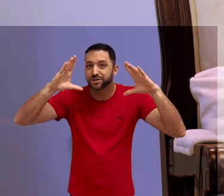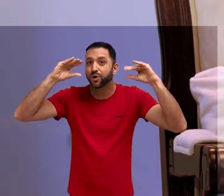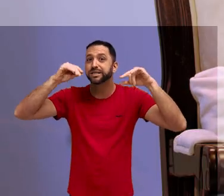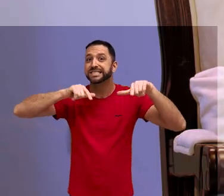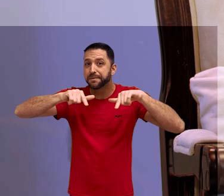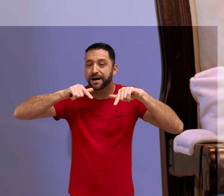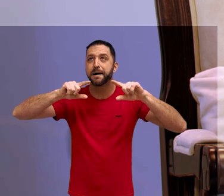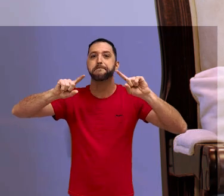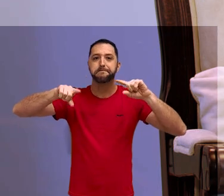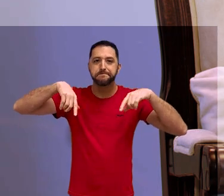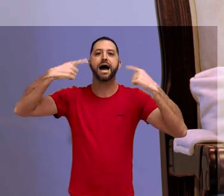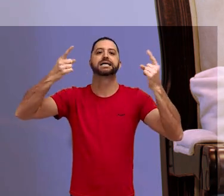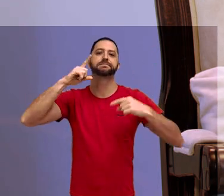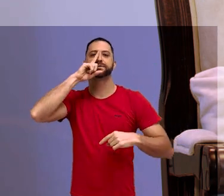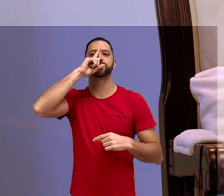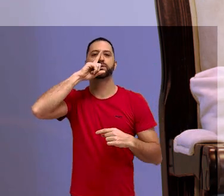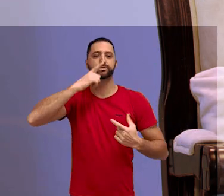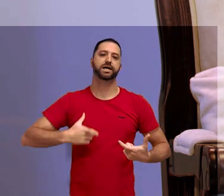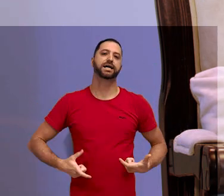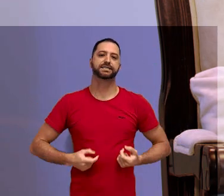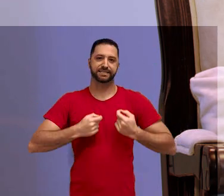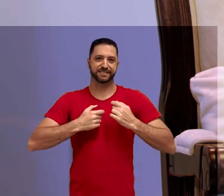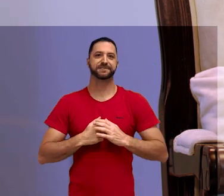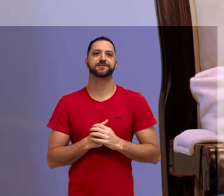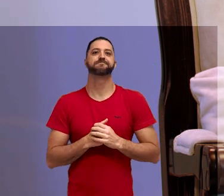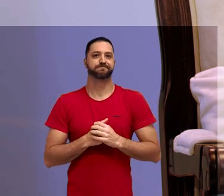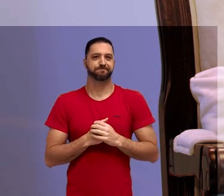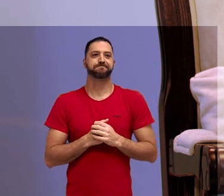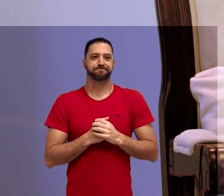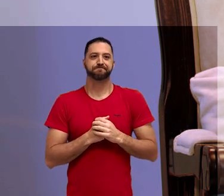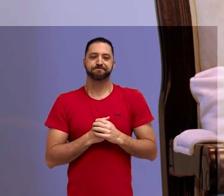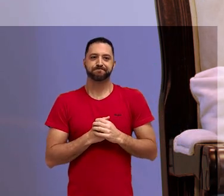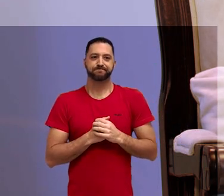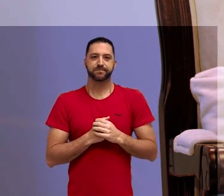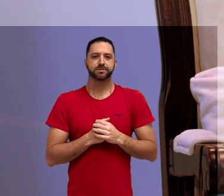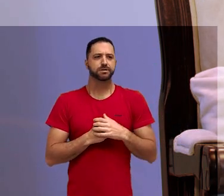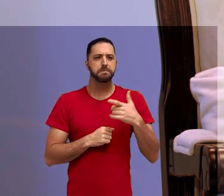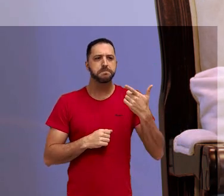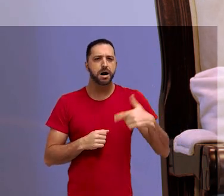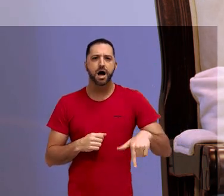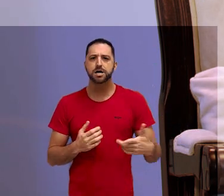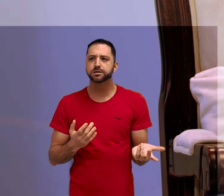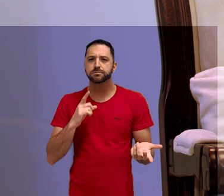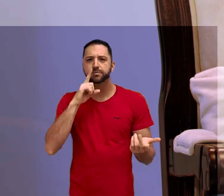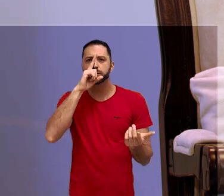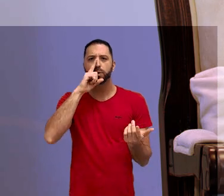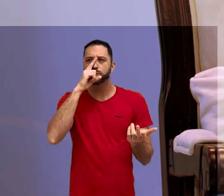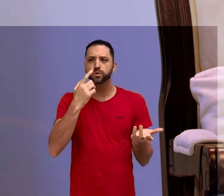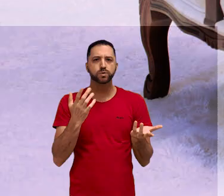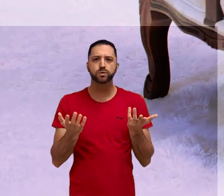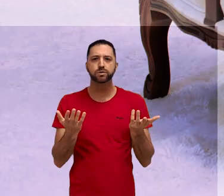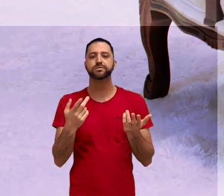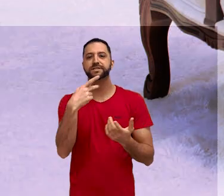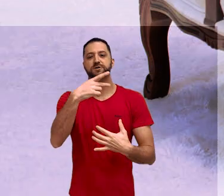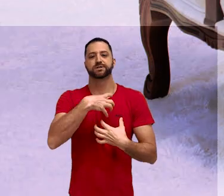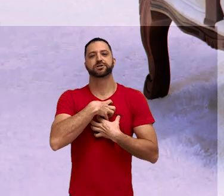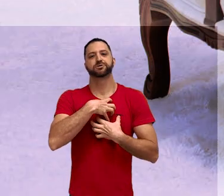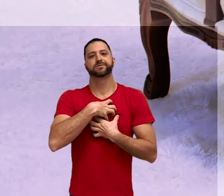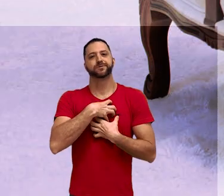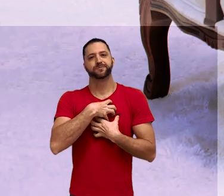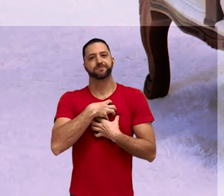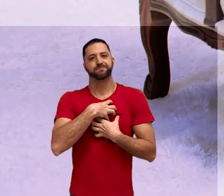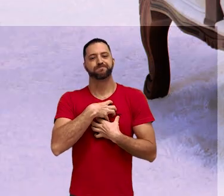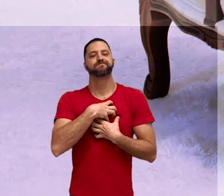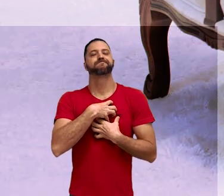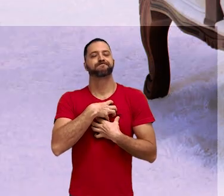tem estudos que mostram que quem trabalha à noite, os trabalhadores noturnos, têm mais risco para cânceres. O que mais que